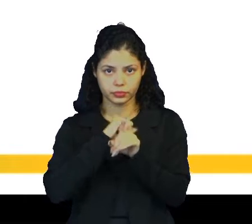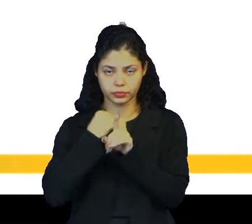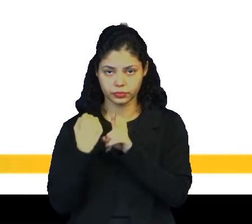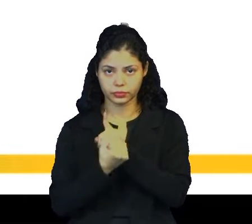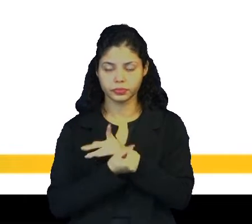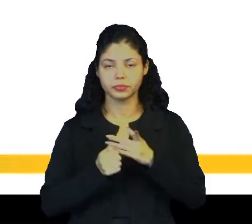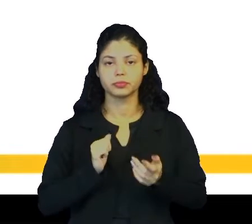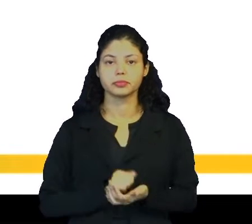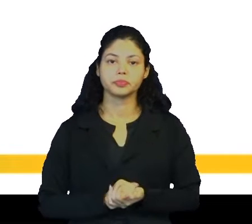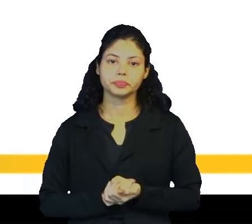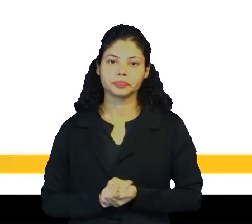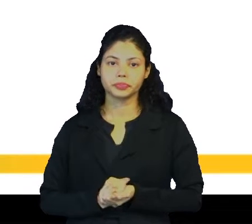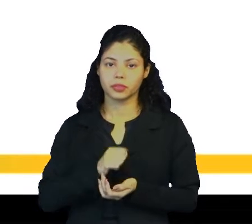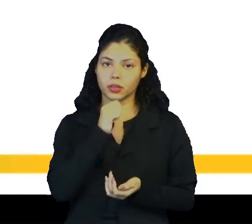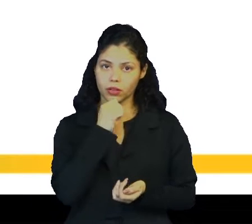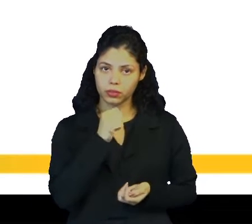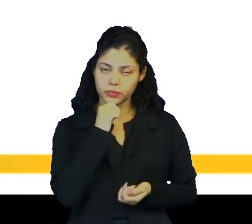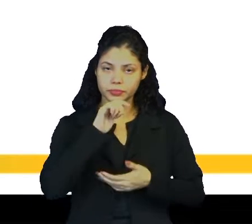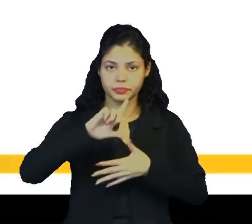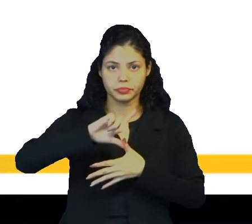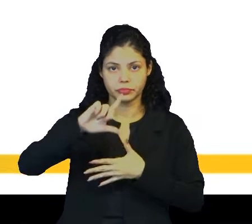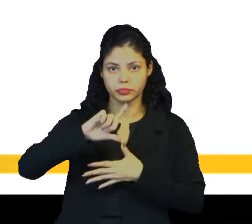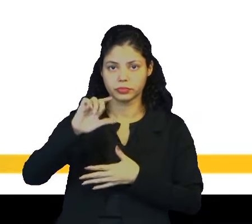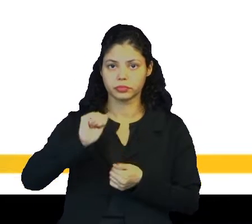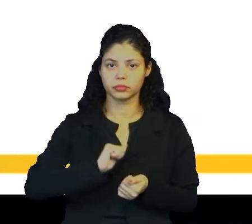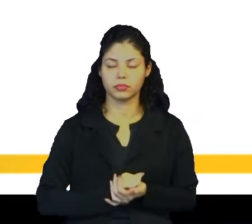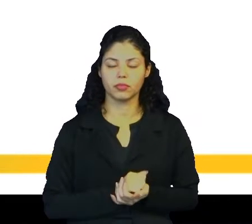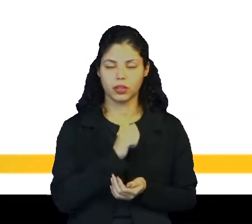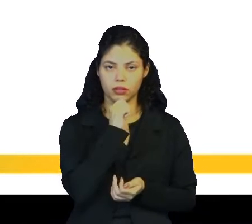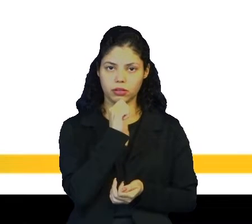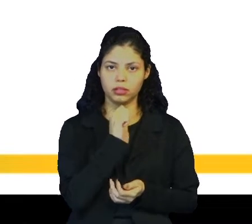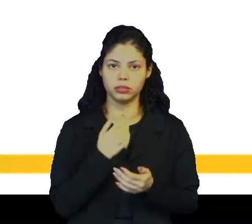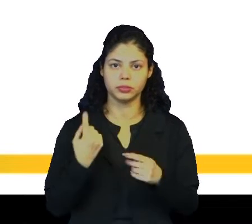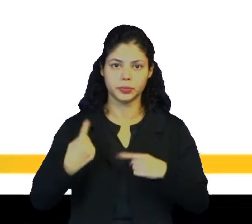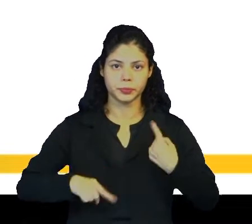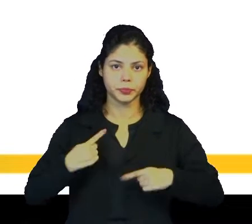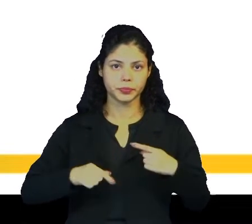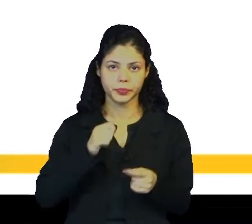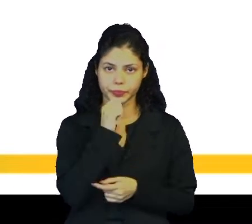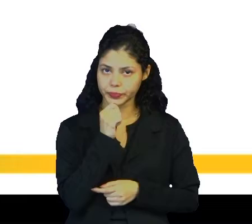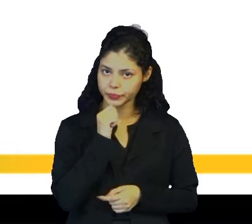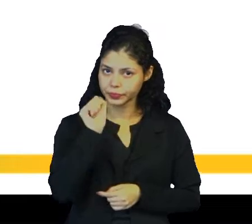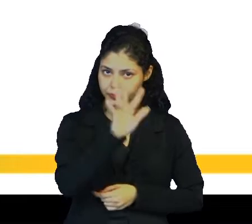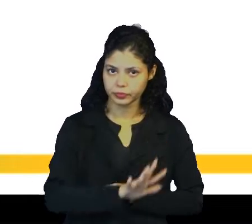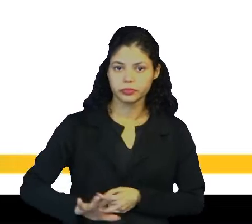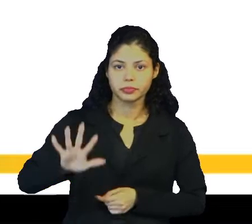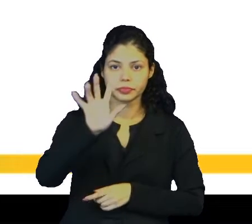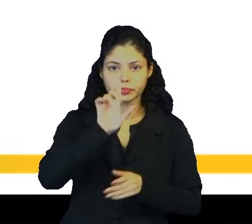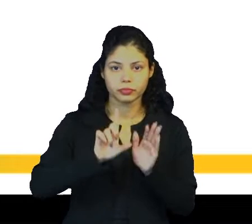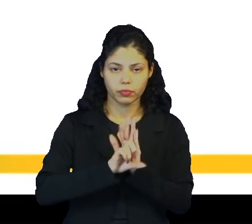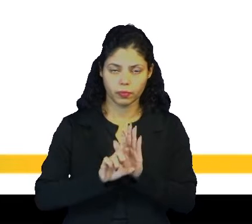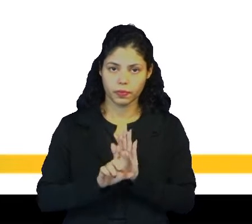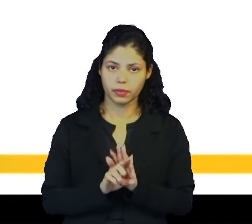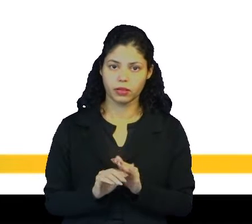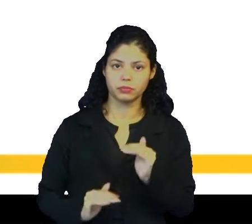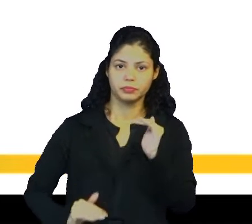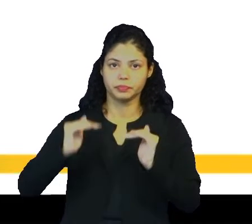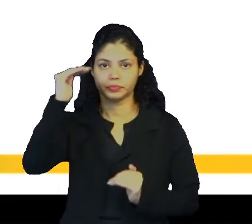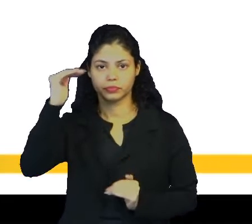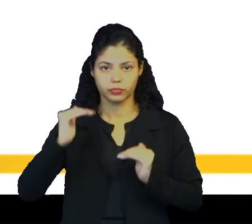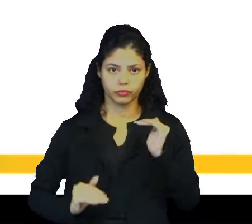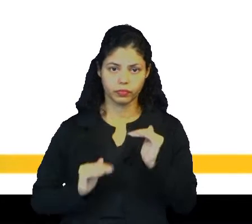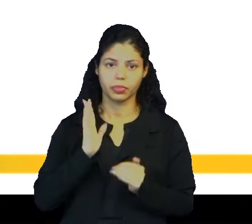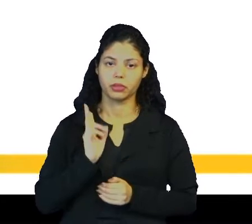Muitos países, como os latino-americanos, alcançaram autonomia política, suas leis em geral, e com muitos altos e